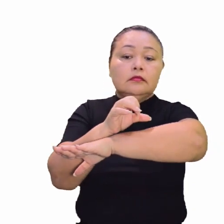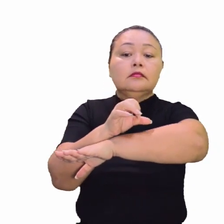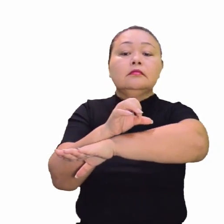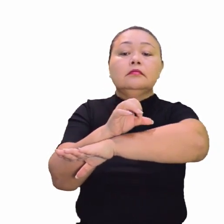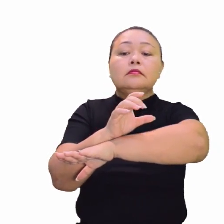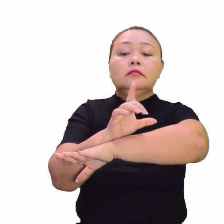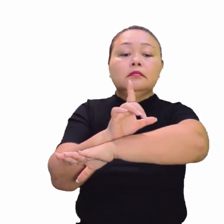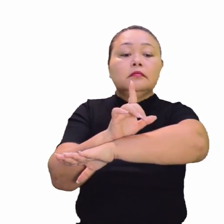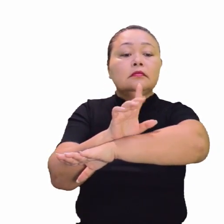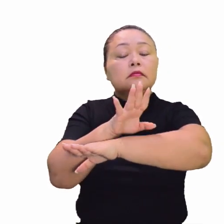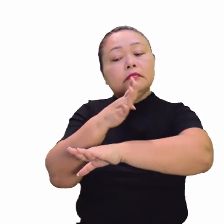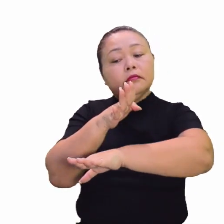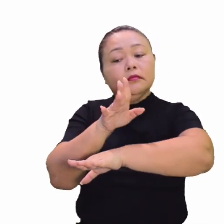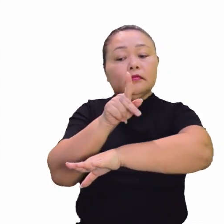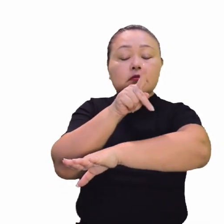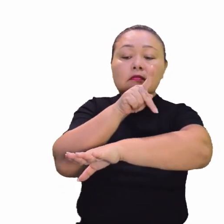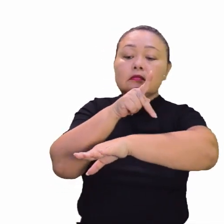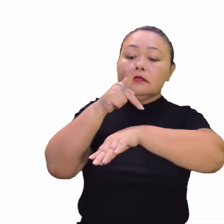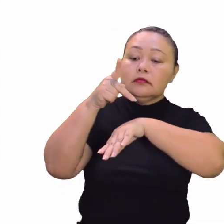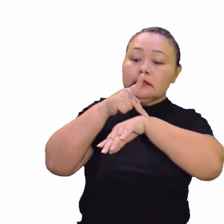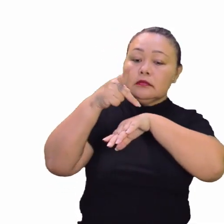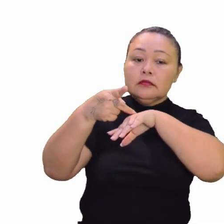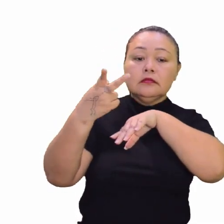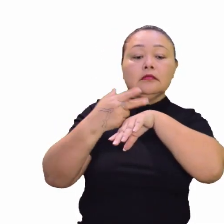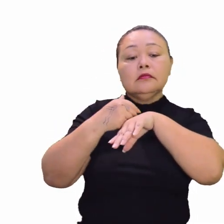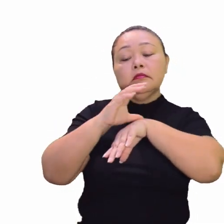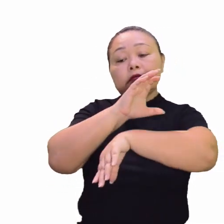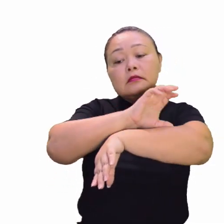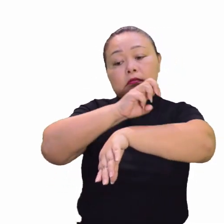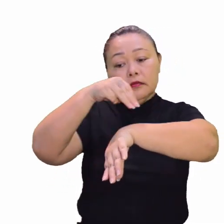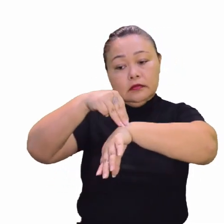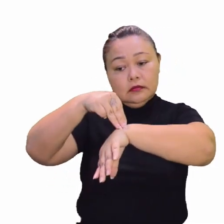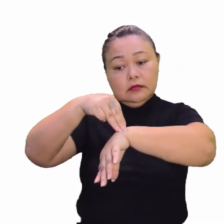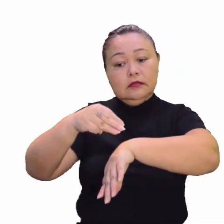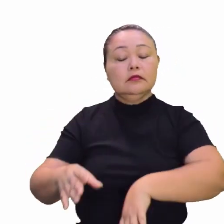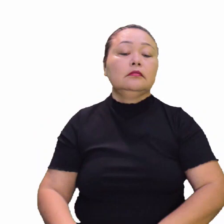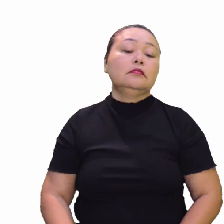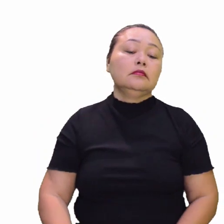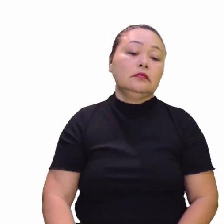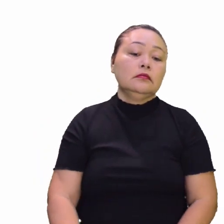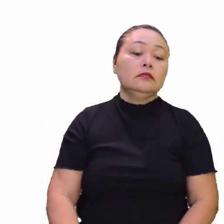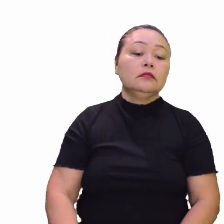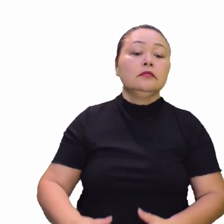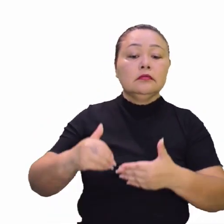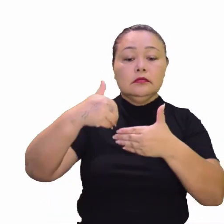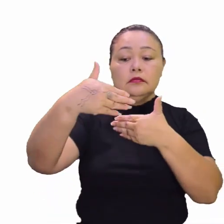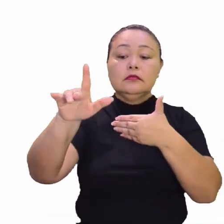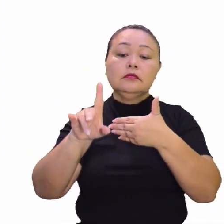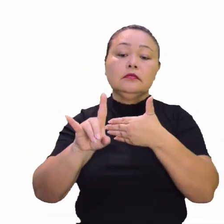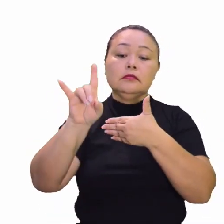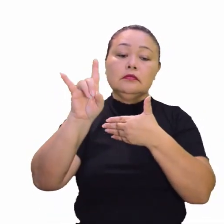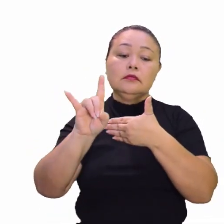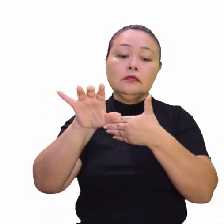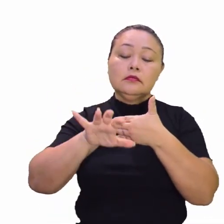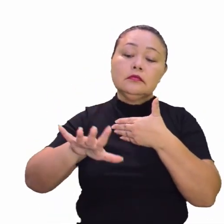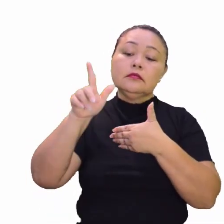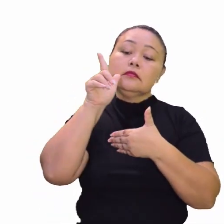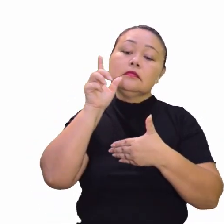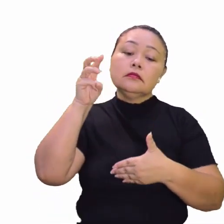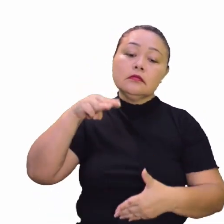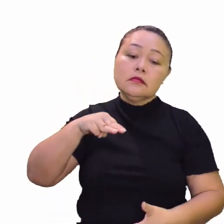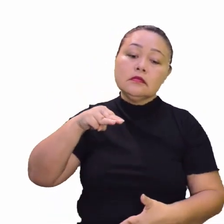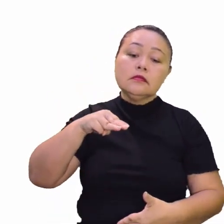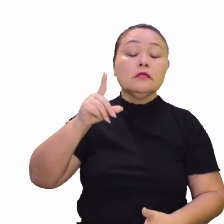BR-429, entre Presidente Médici e Costa Marques. Na fronteira com a Bolívia, na região